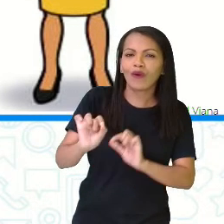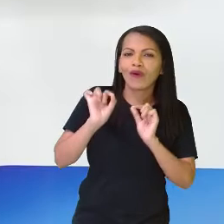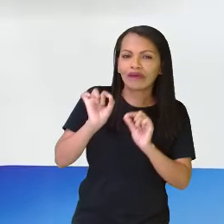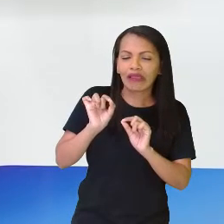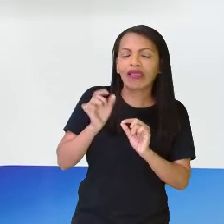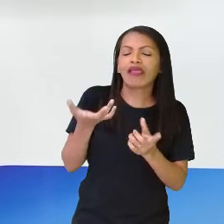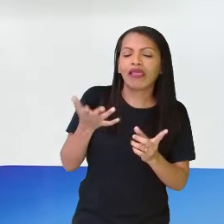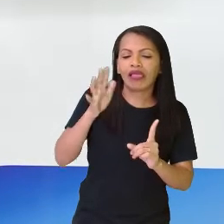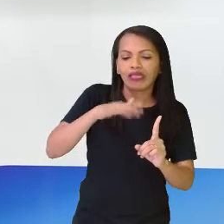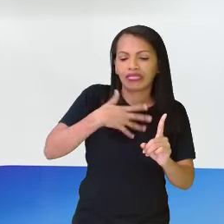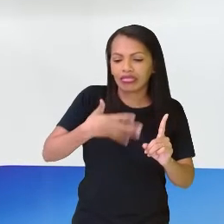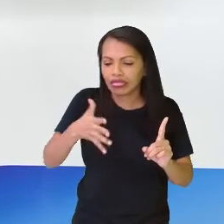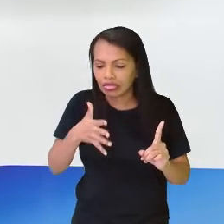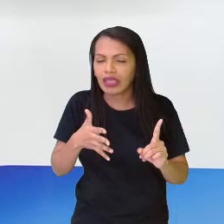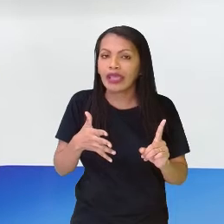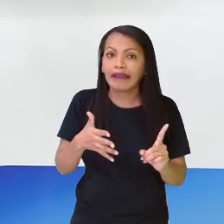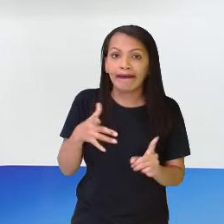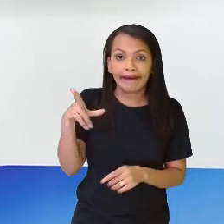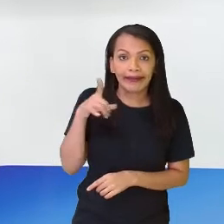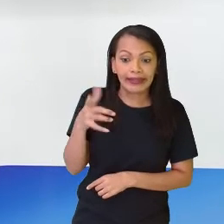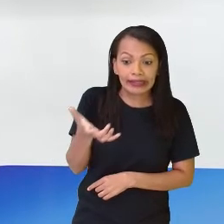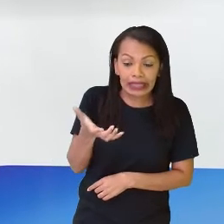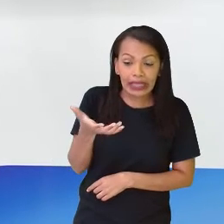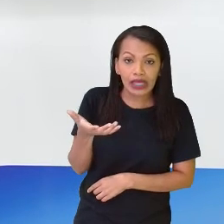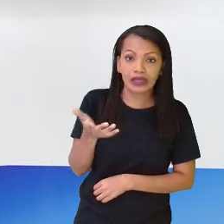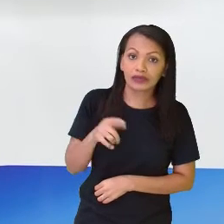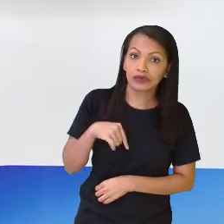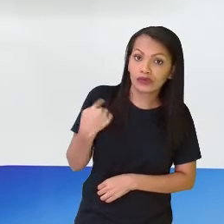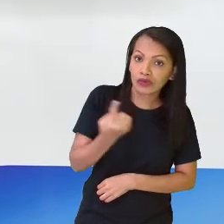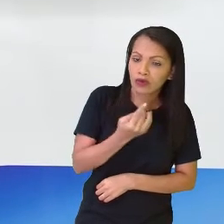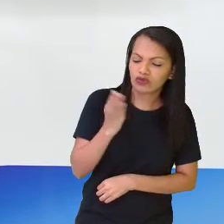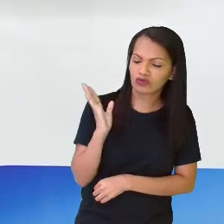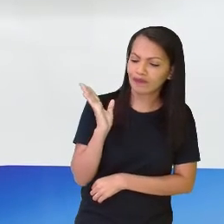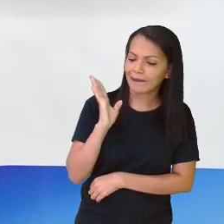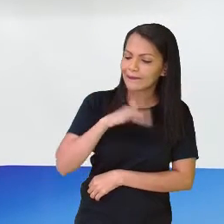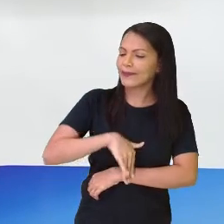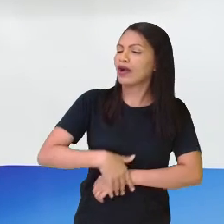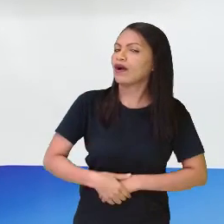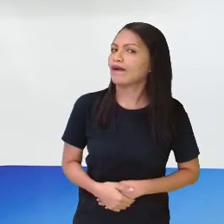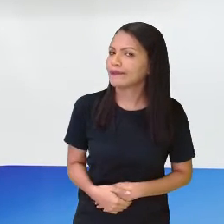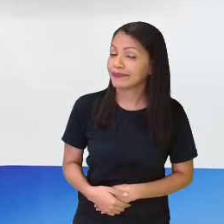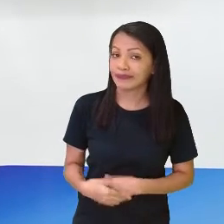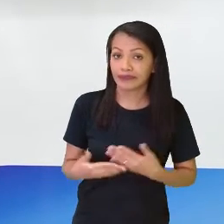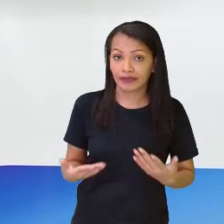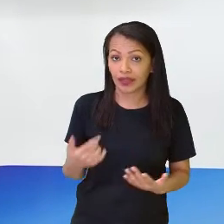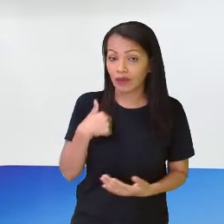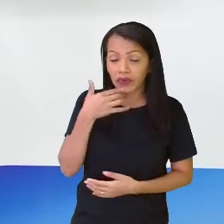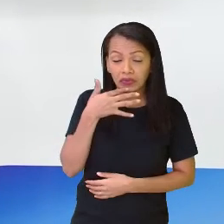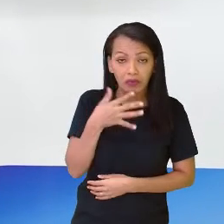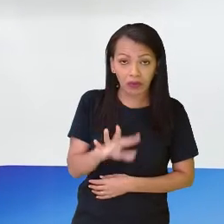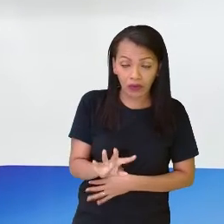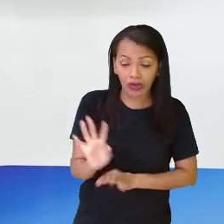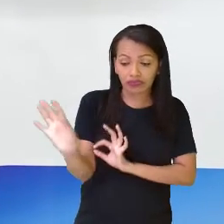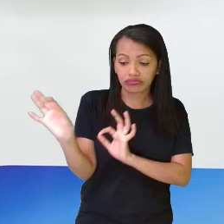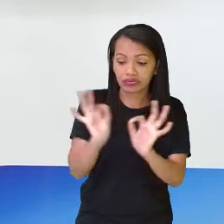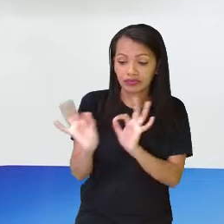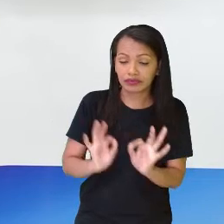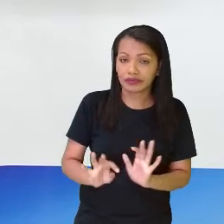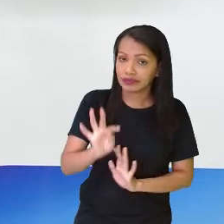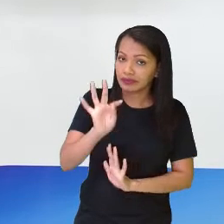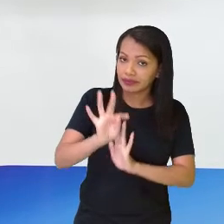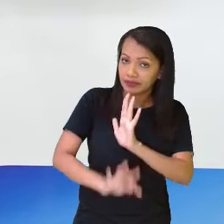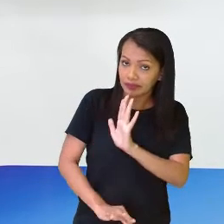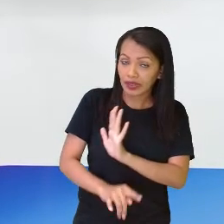aí? Você gostou do texto? Conhecia esse texto? Eu não conhecia até preparar a aula para vocês, não é? Para trazer hoje